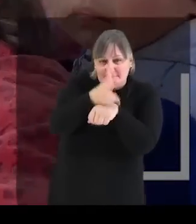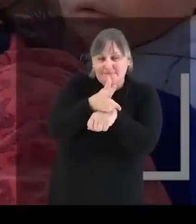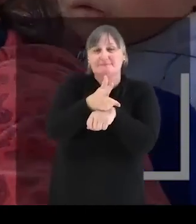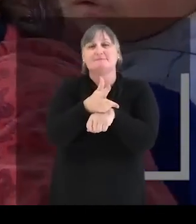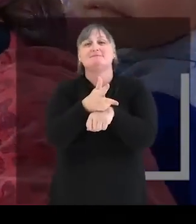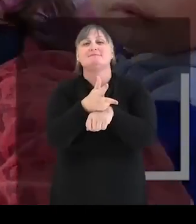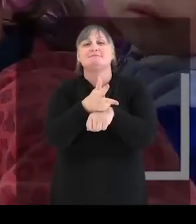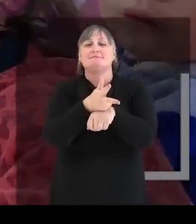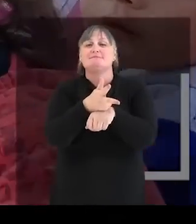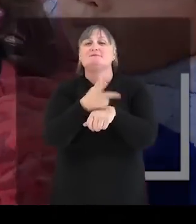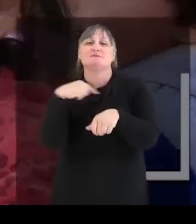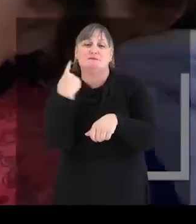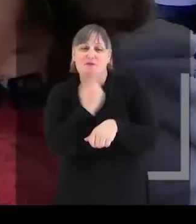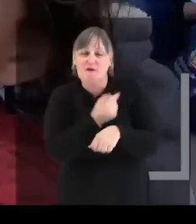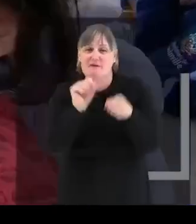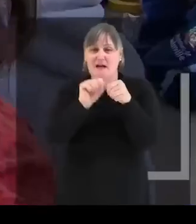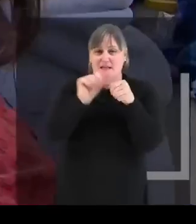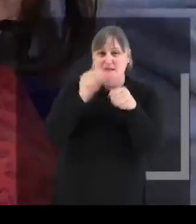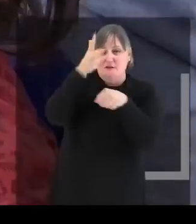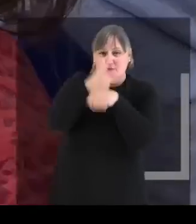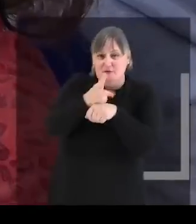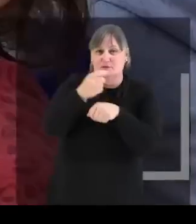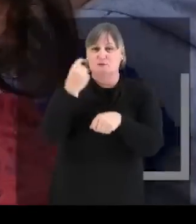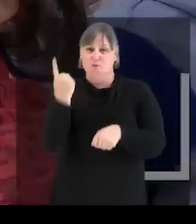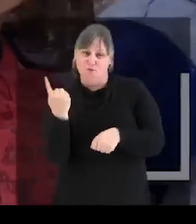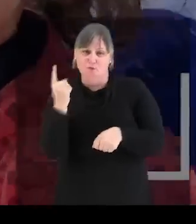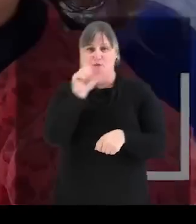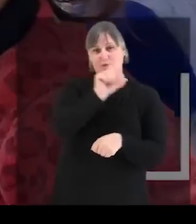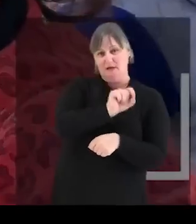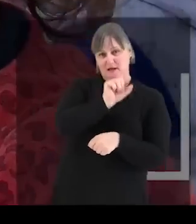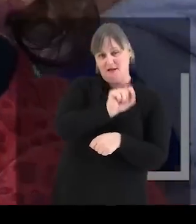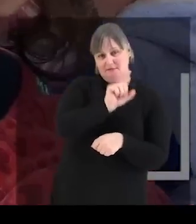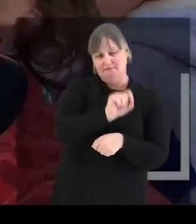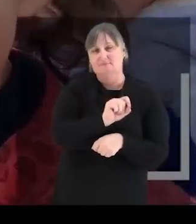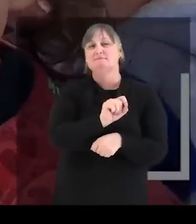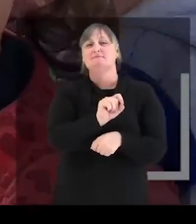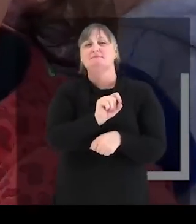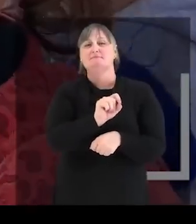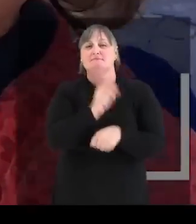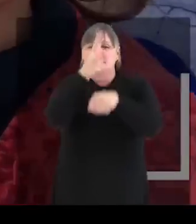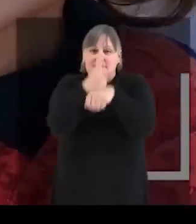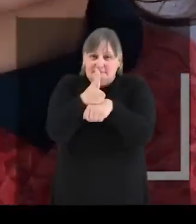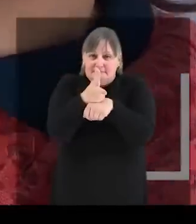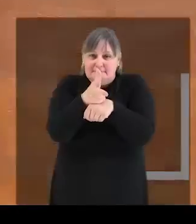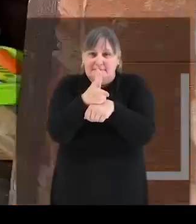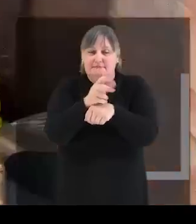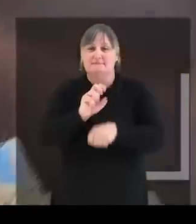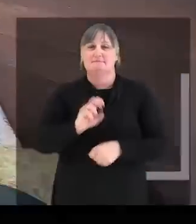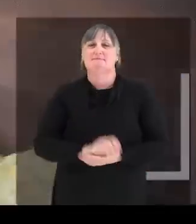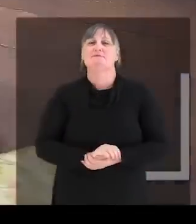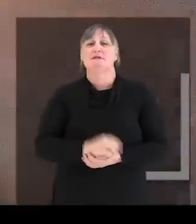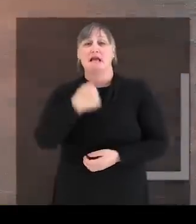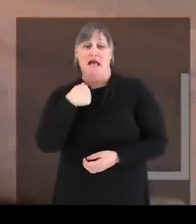Então, nós estamos aqui para fazer o vídeo número 1 e número 10. Então, câmera, ação 5.